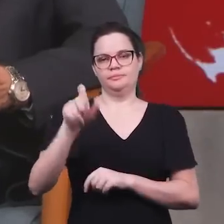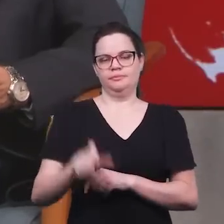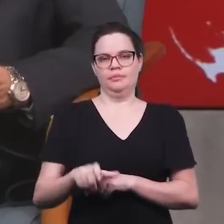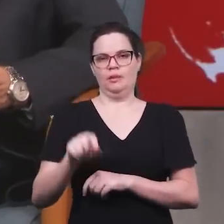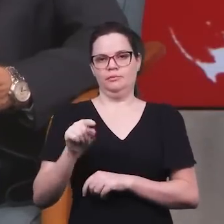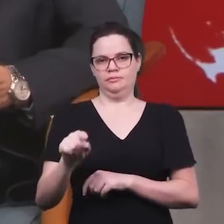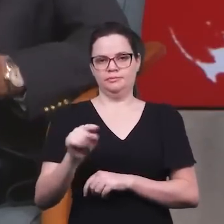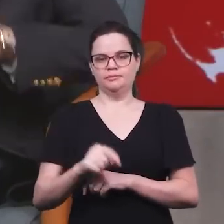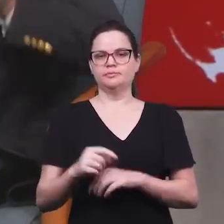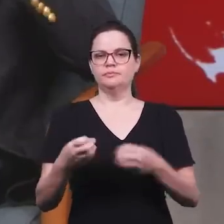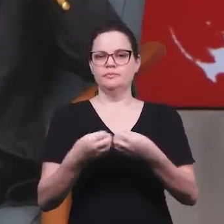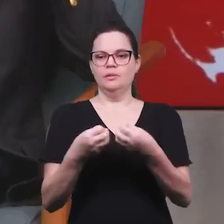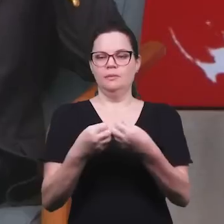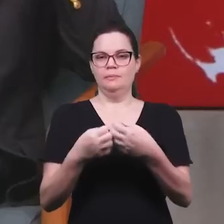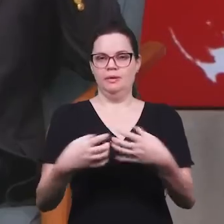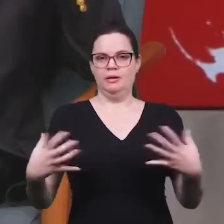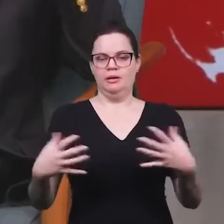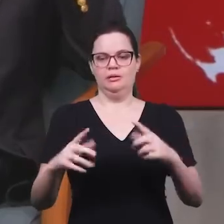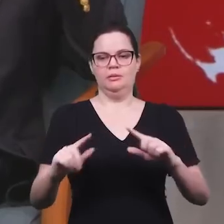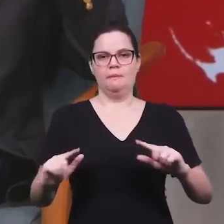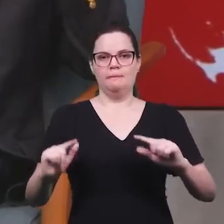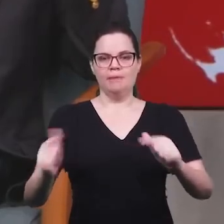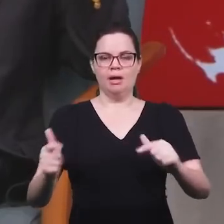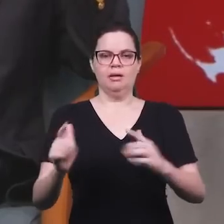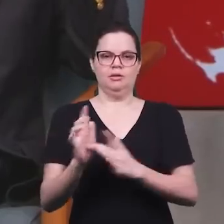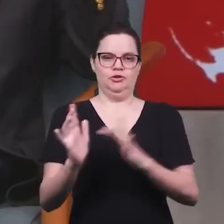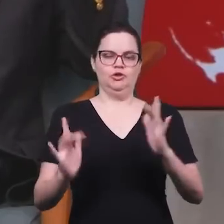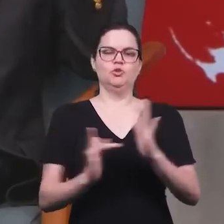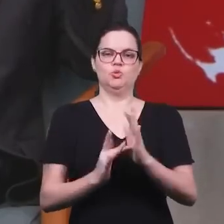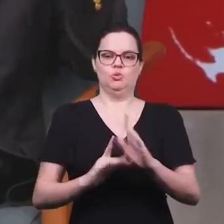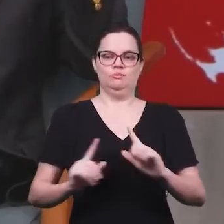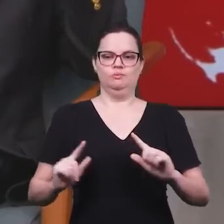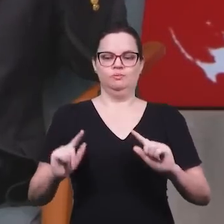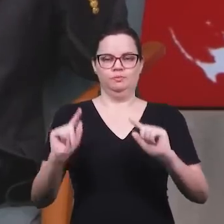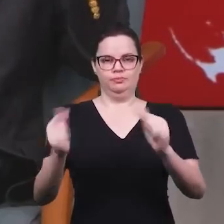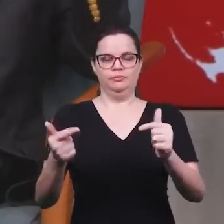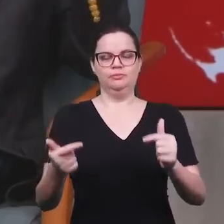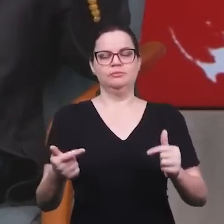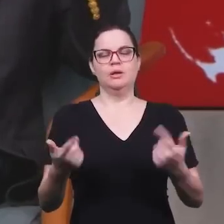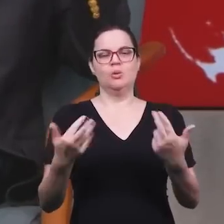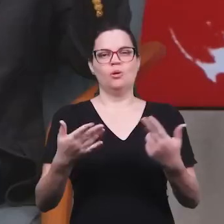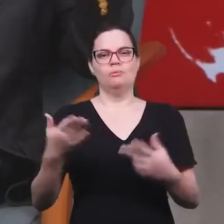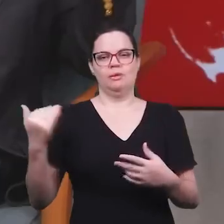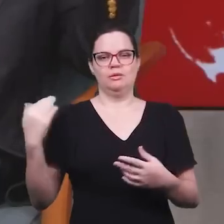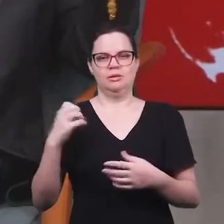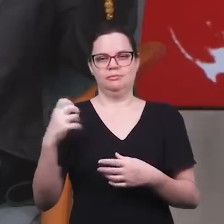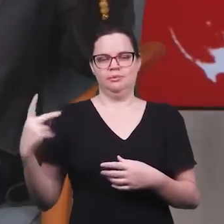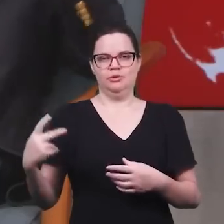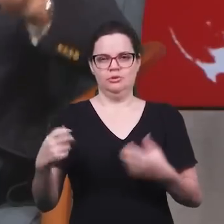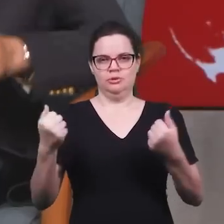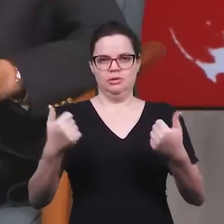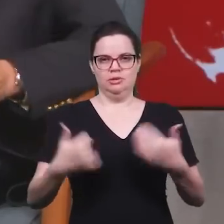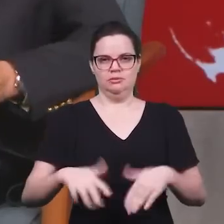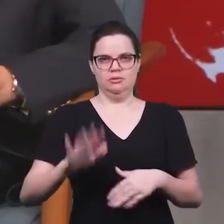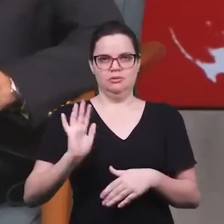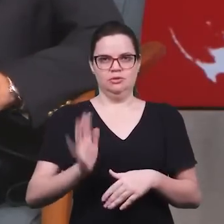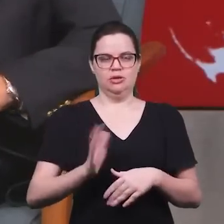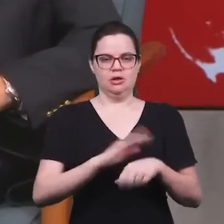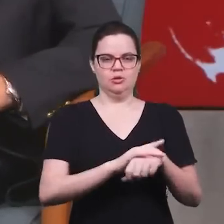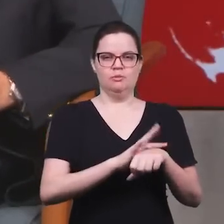um dos milagres de Jesus, como nós falamos no evento passado, também já falamos sobre a